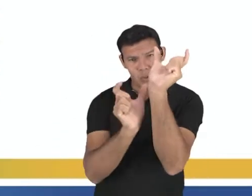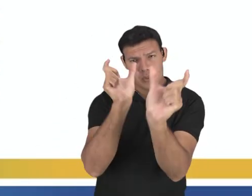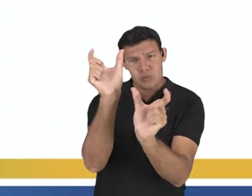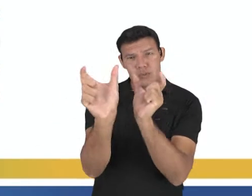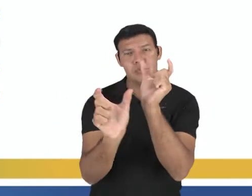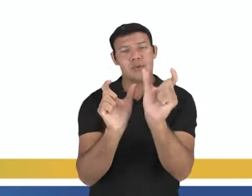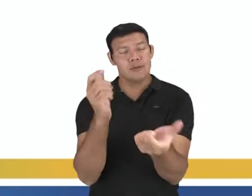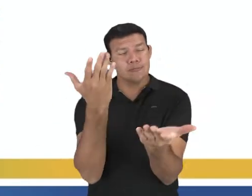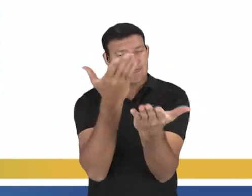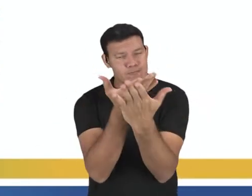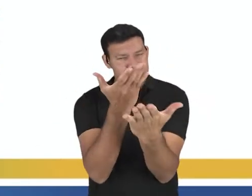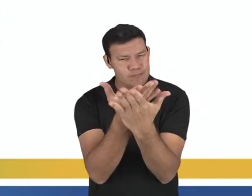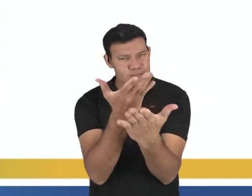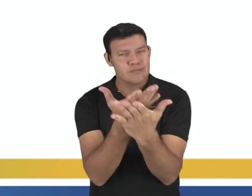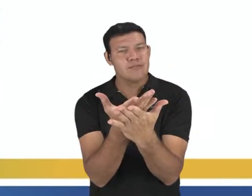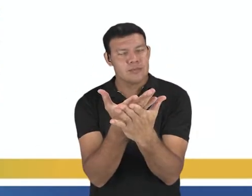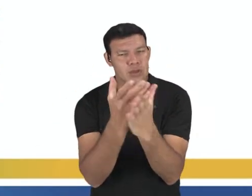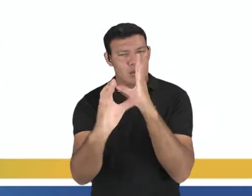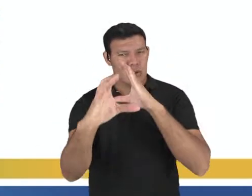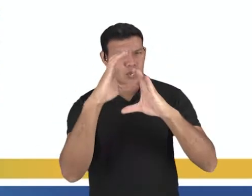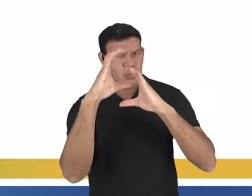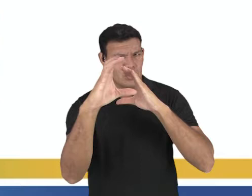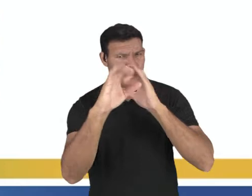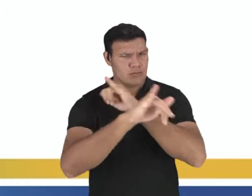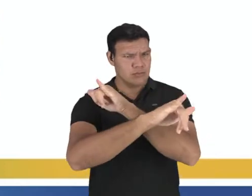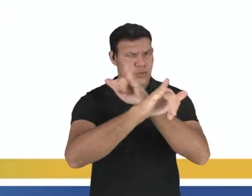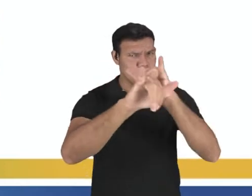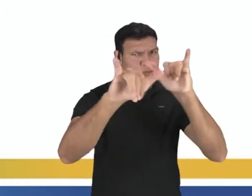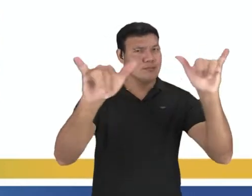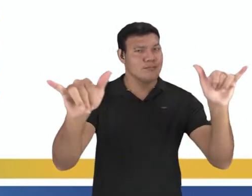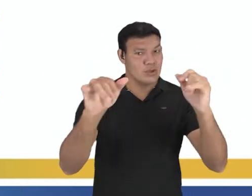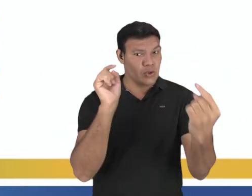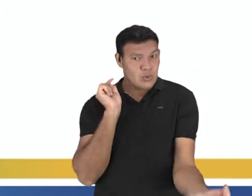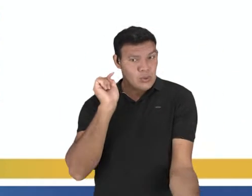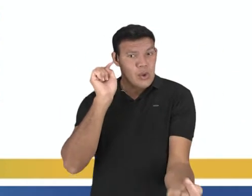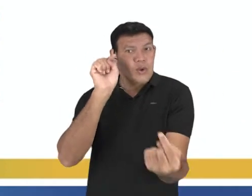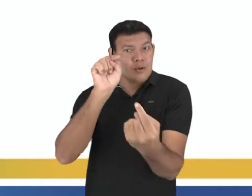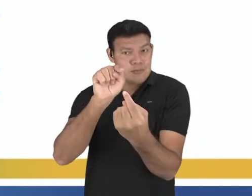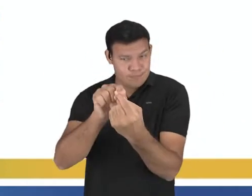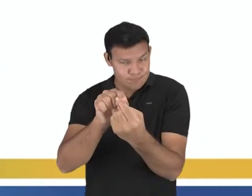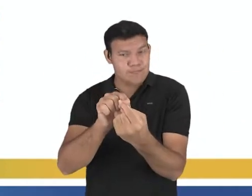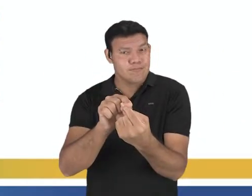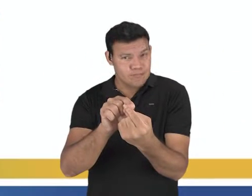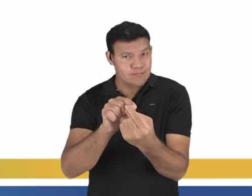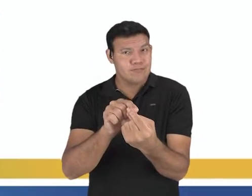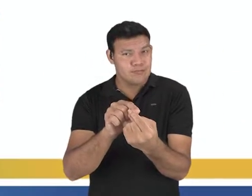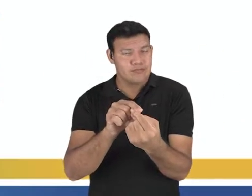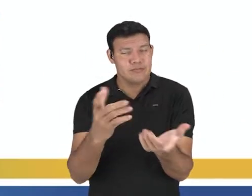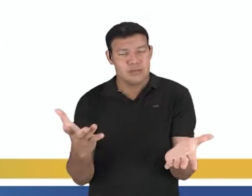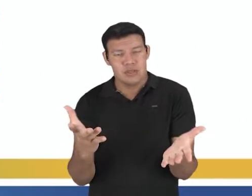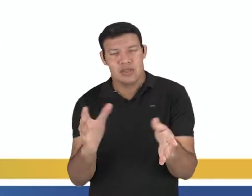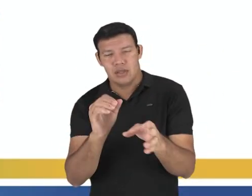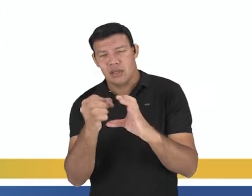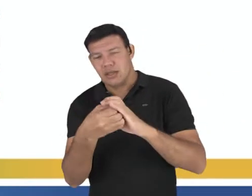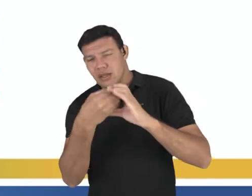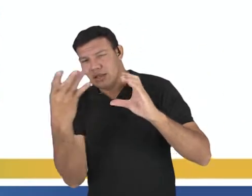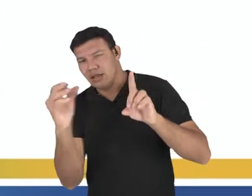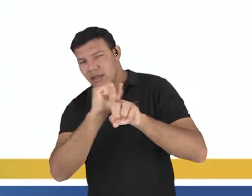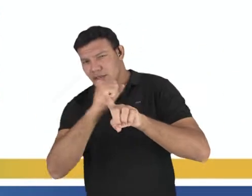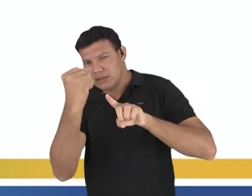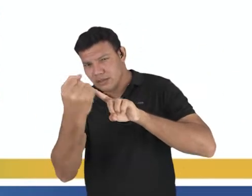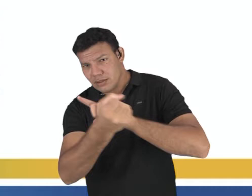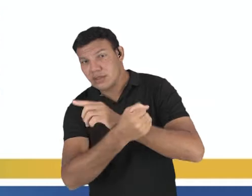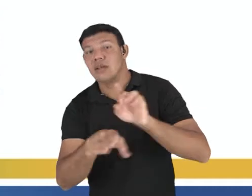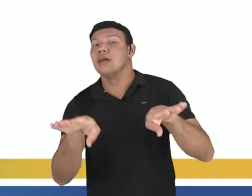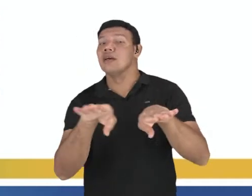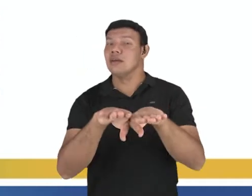trabalhar, ela vai comunicar algo, mas o objetivo dela, além de trazer um aspecto social, ele